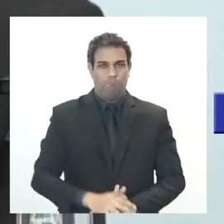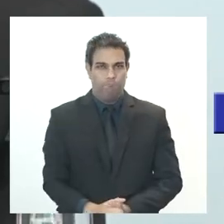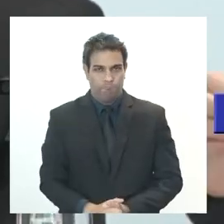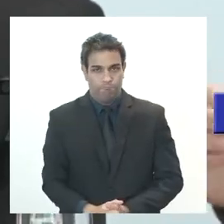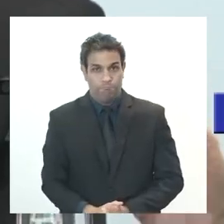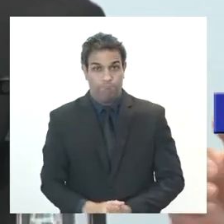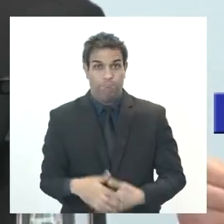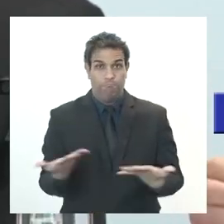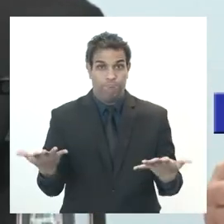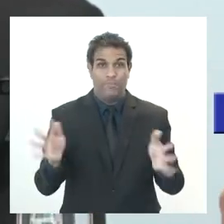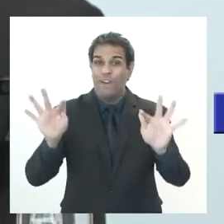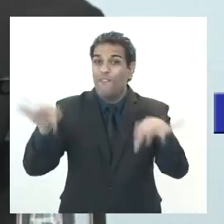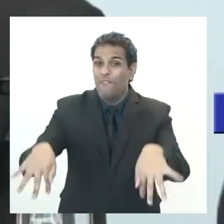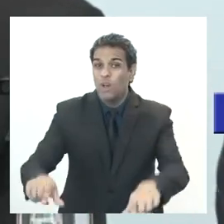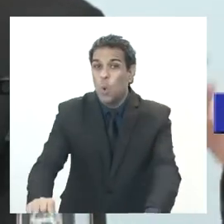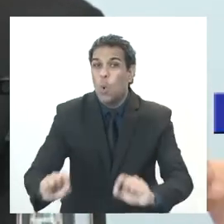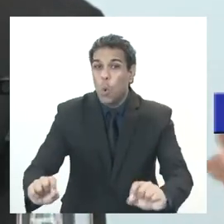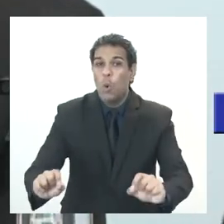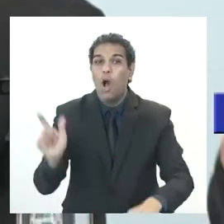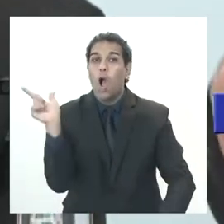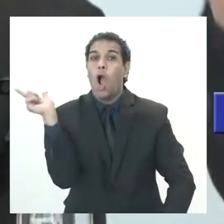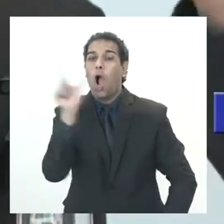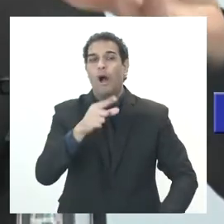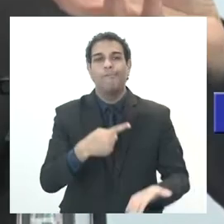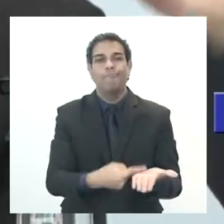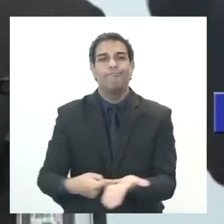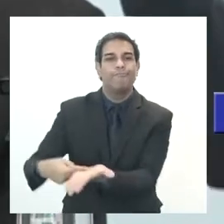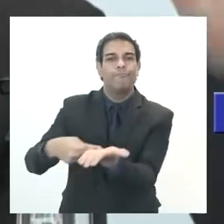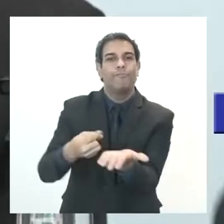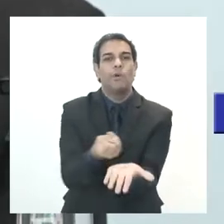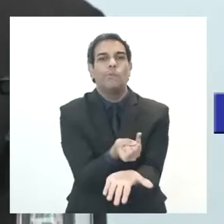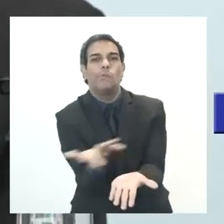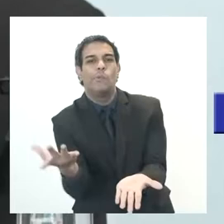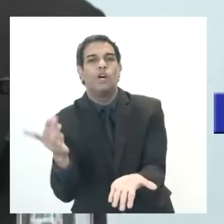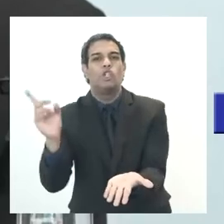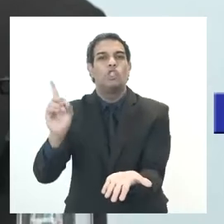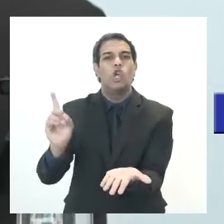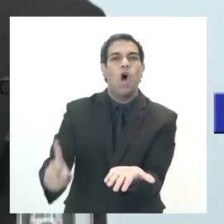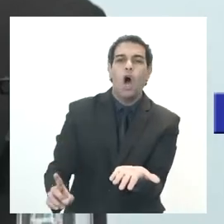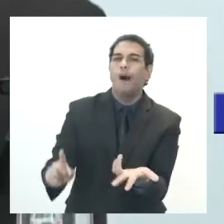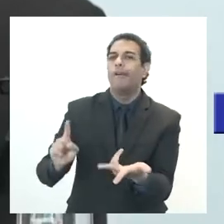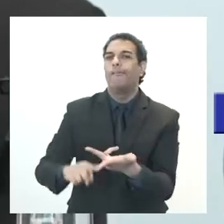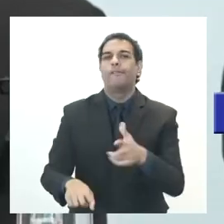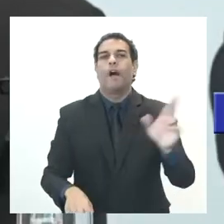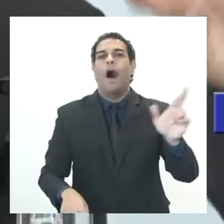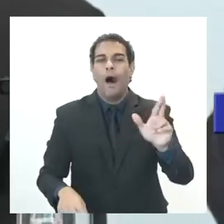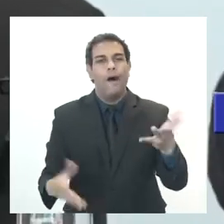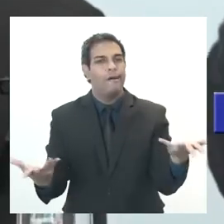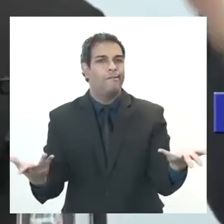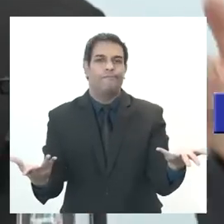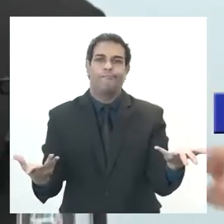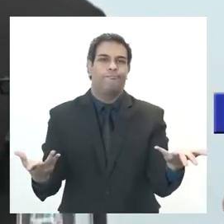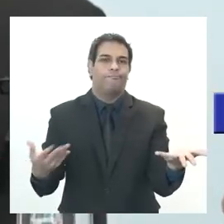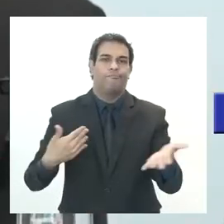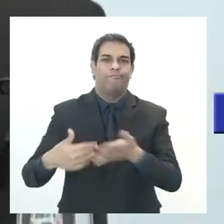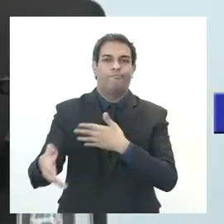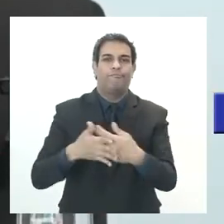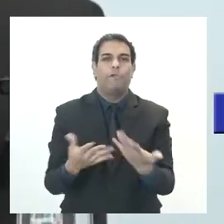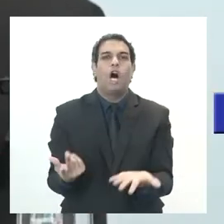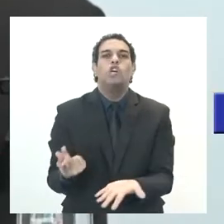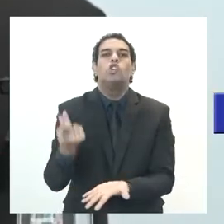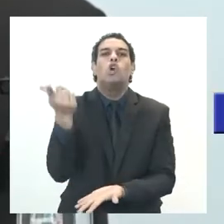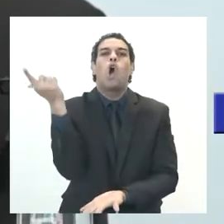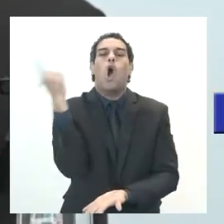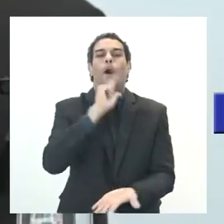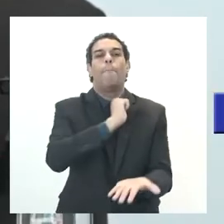o final desse processo era você pode ficar quantos dólares e moeda estrangeira ou quantos reais os cruzeiros cruzados na